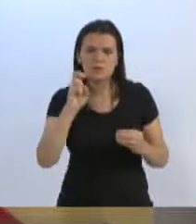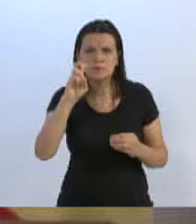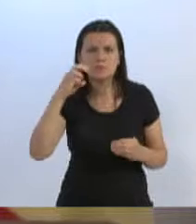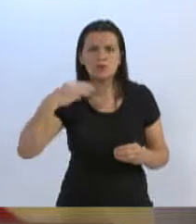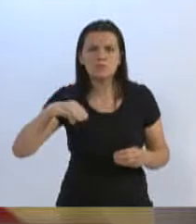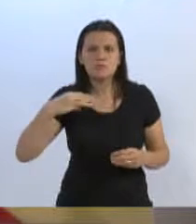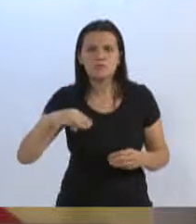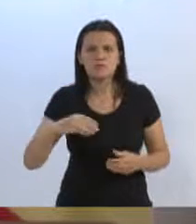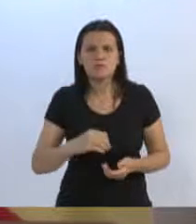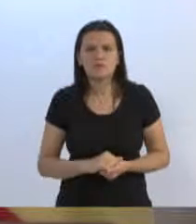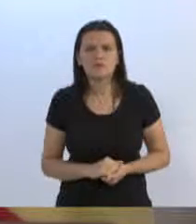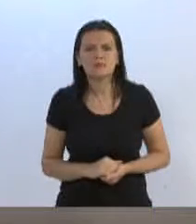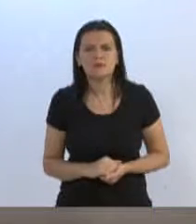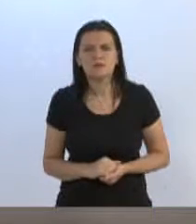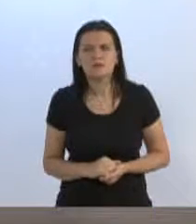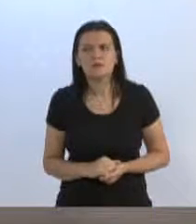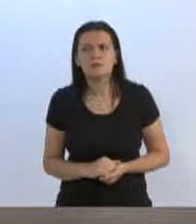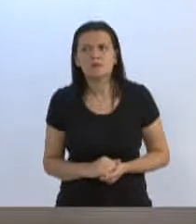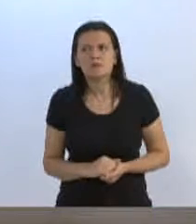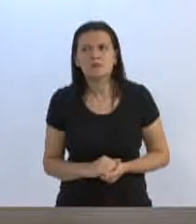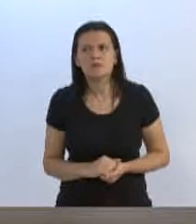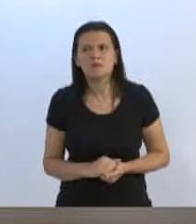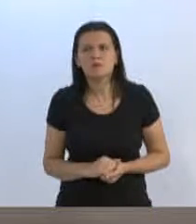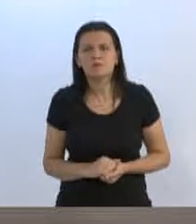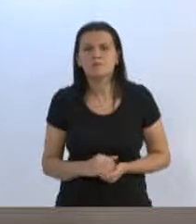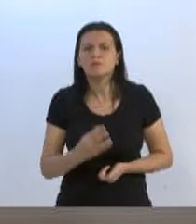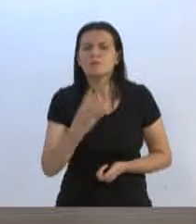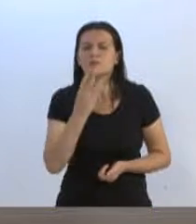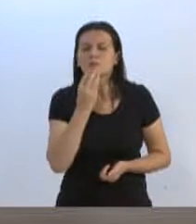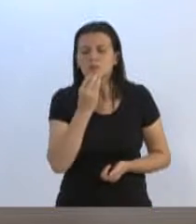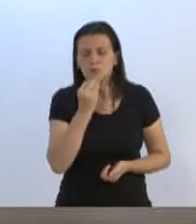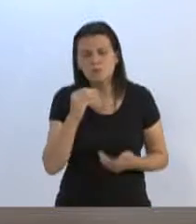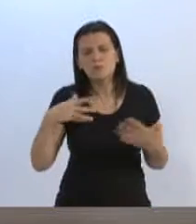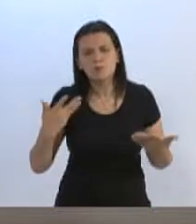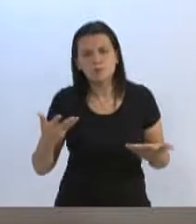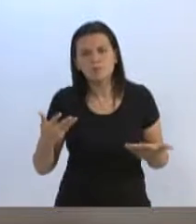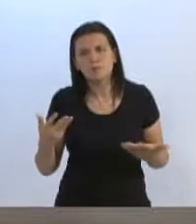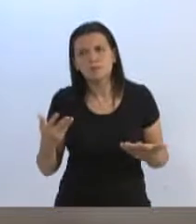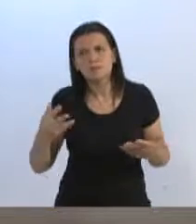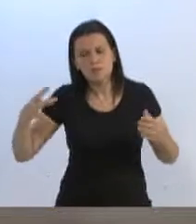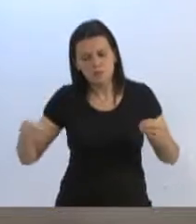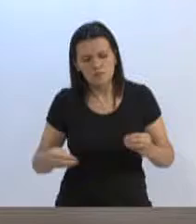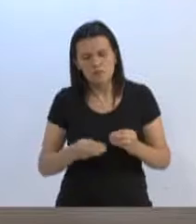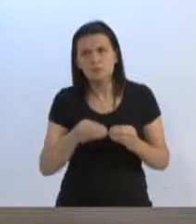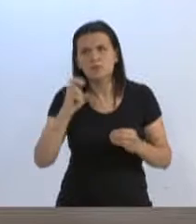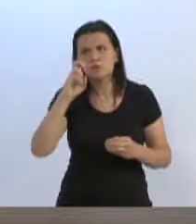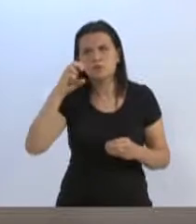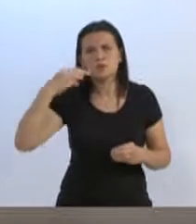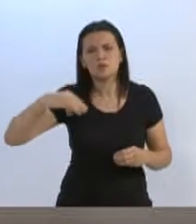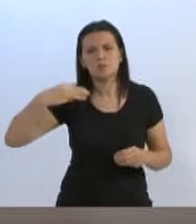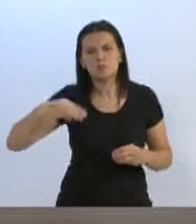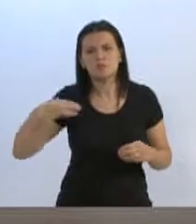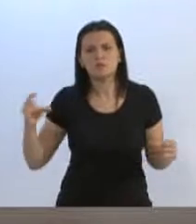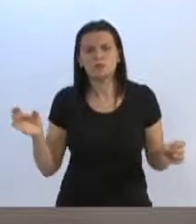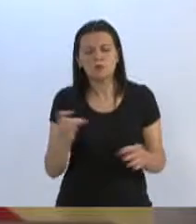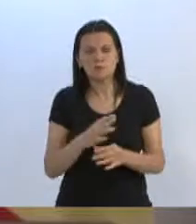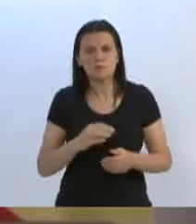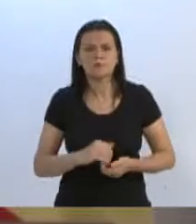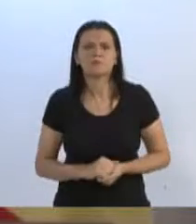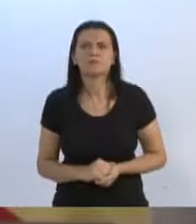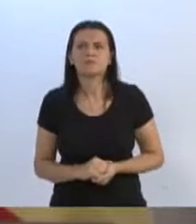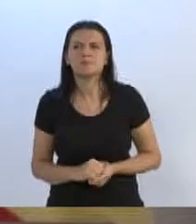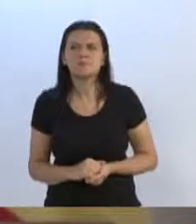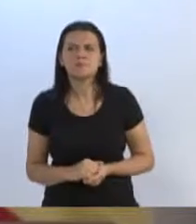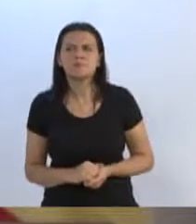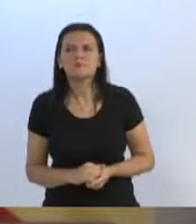favor. Vereador Bruno, então, em função dos 4 partes, mais 5 minutos para concluir o seu pronunciamento.